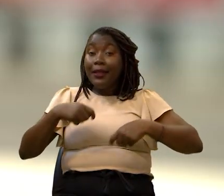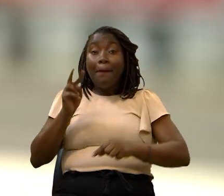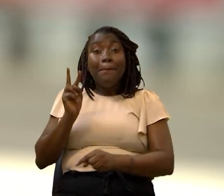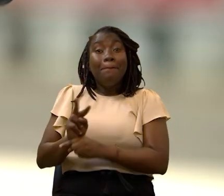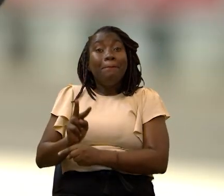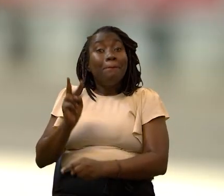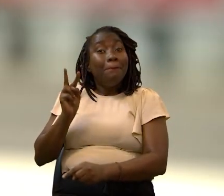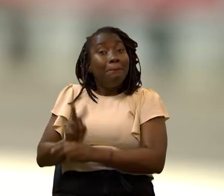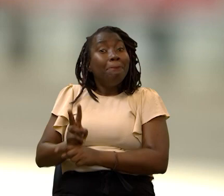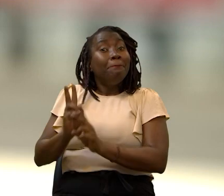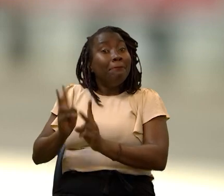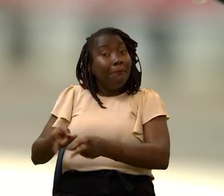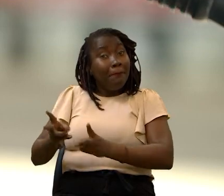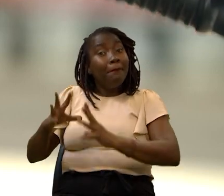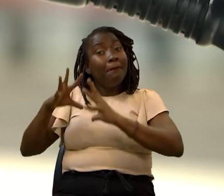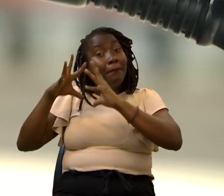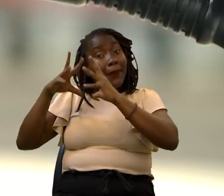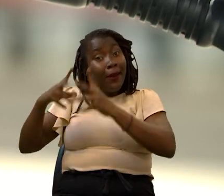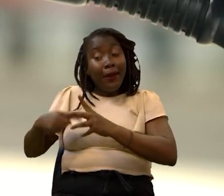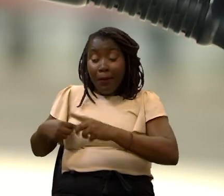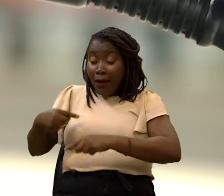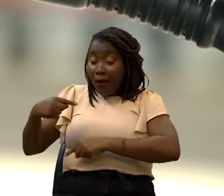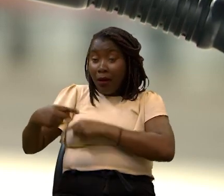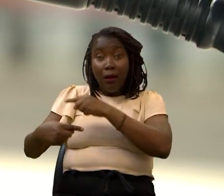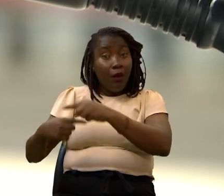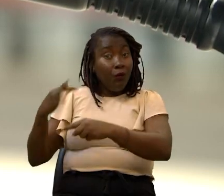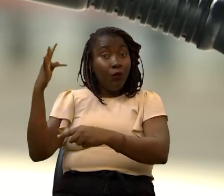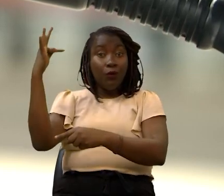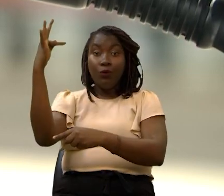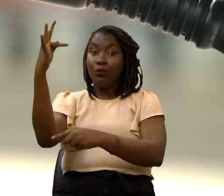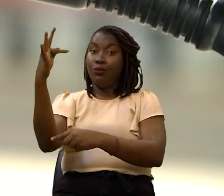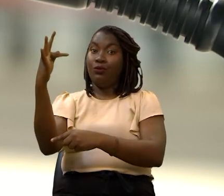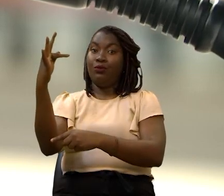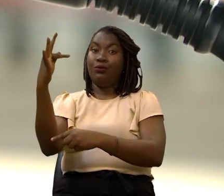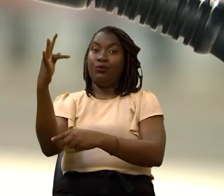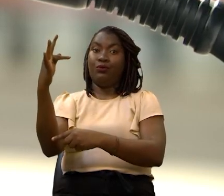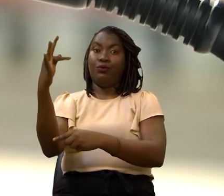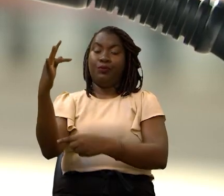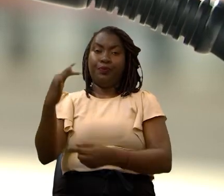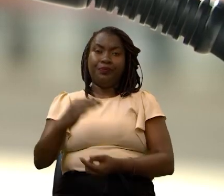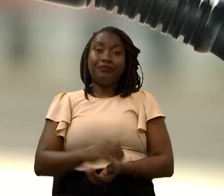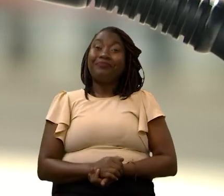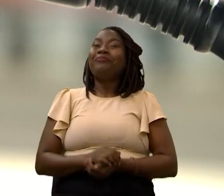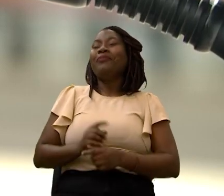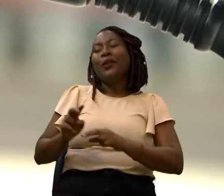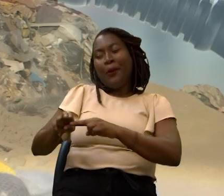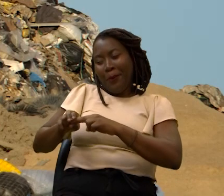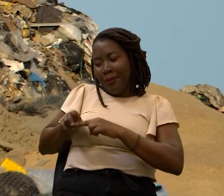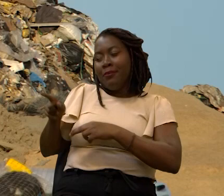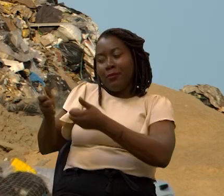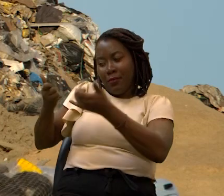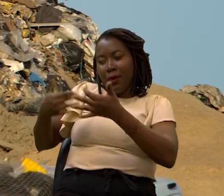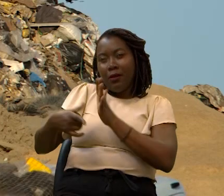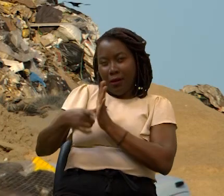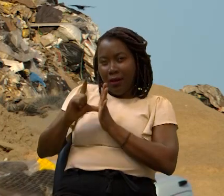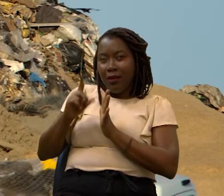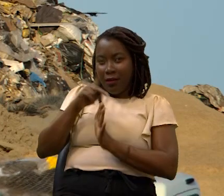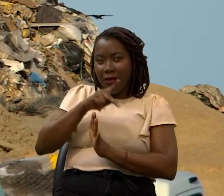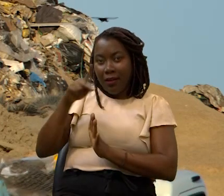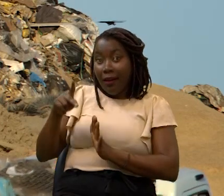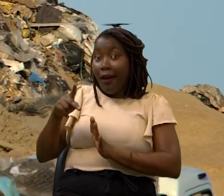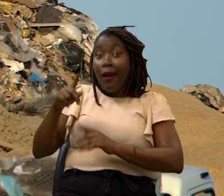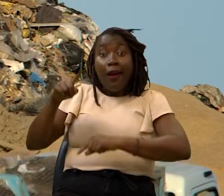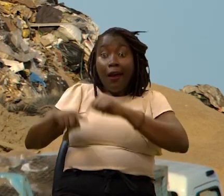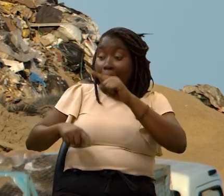que preservar esse planeta para as gerações futuras. Então, até porque, como o senhor disse